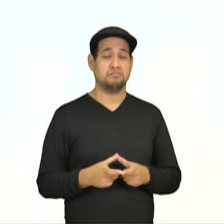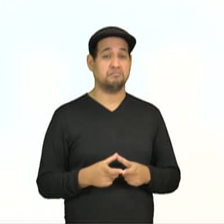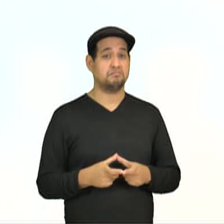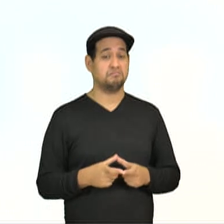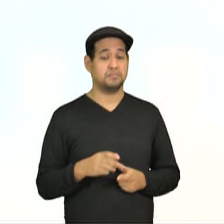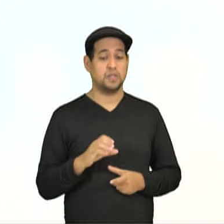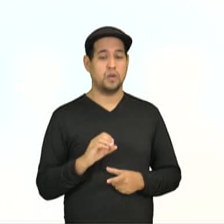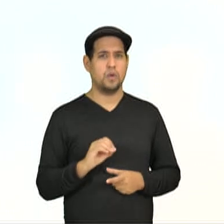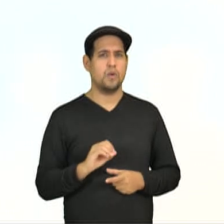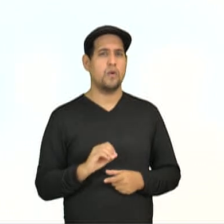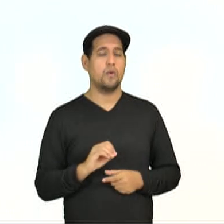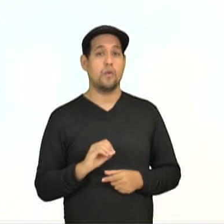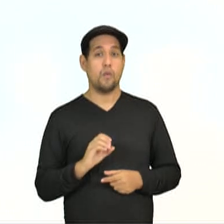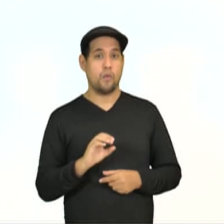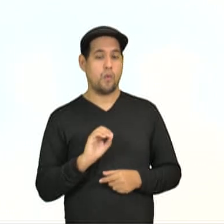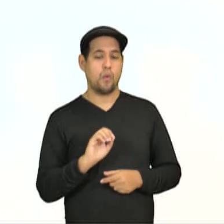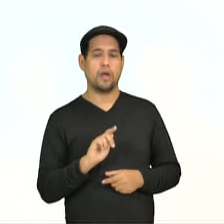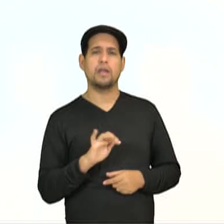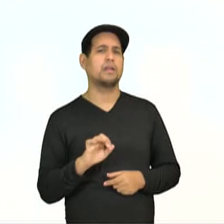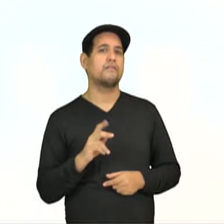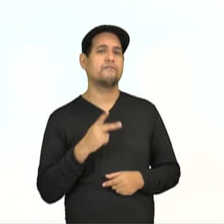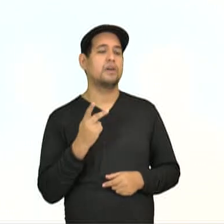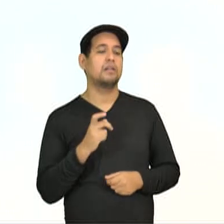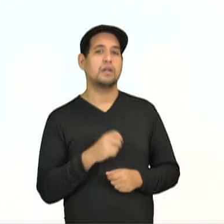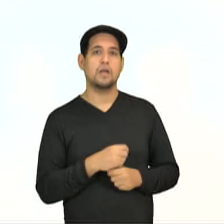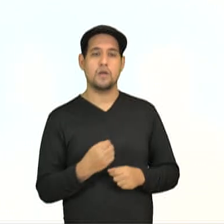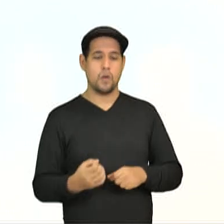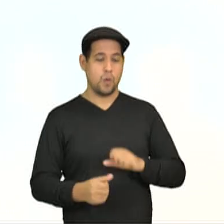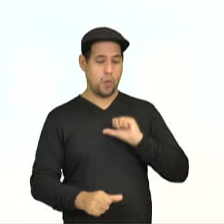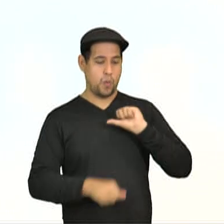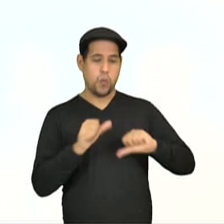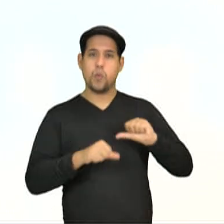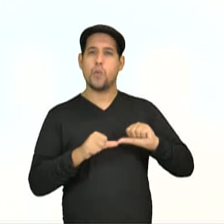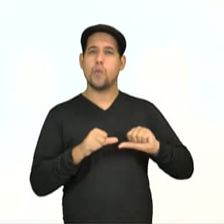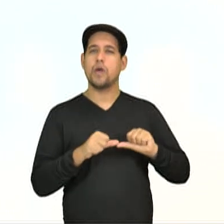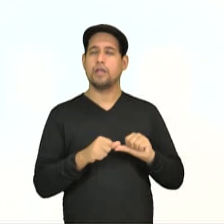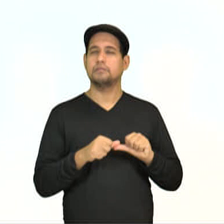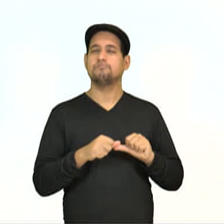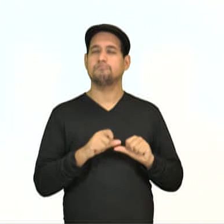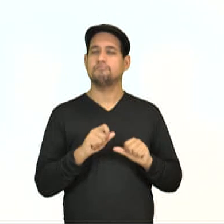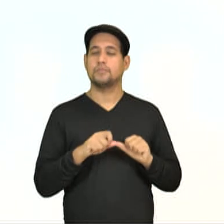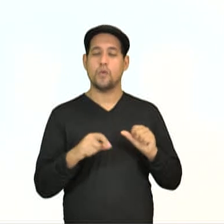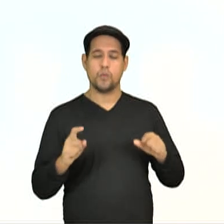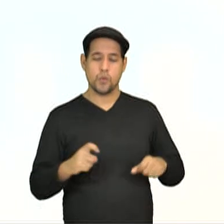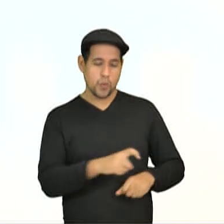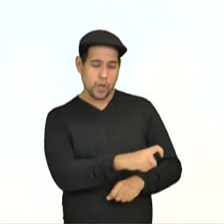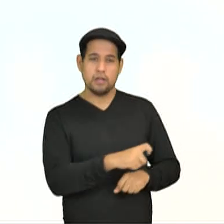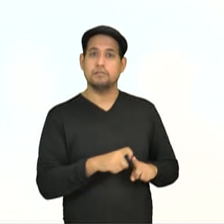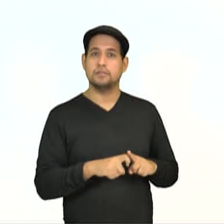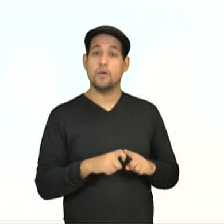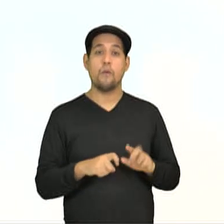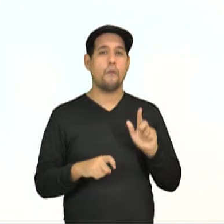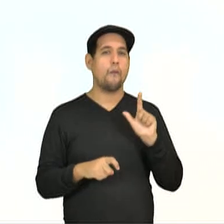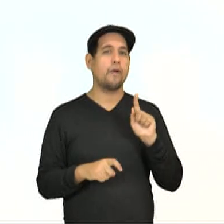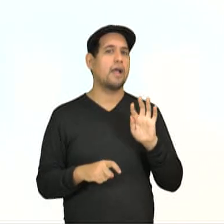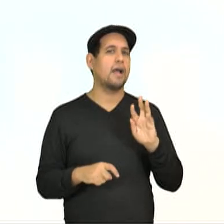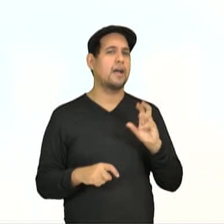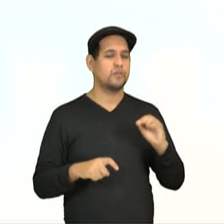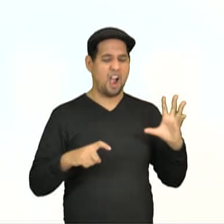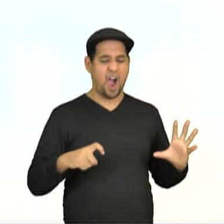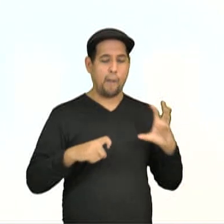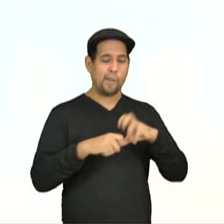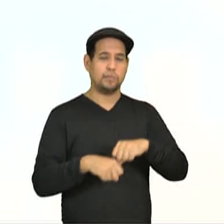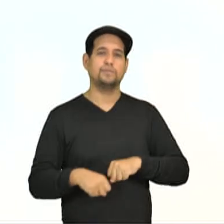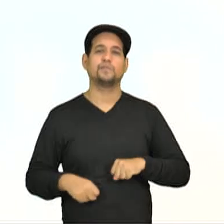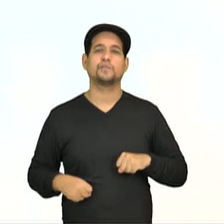ogre, orgulhoso e imprudente, transforma-se logo num pequeno ratinho. O gato das botas